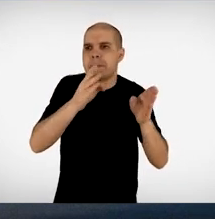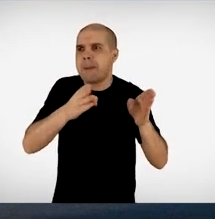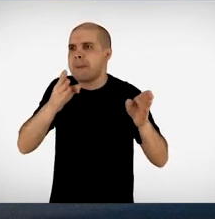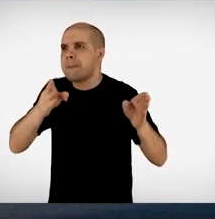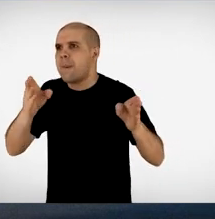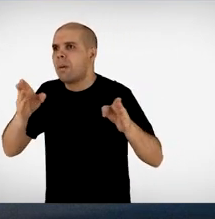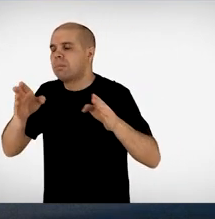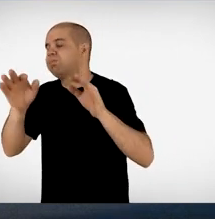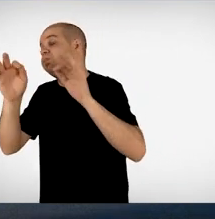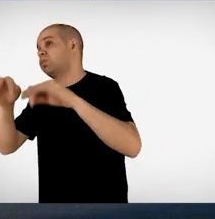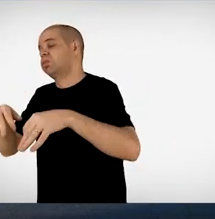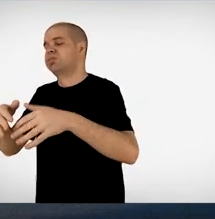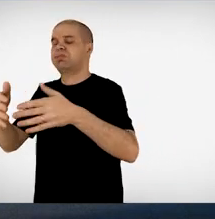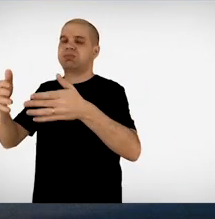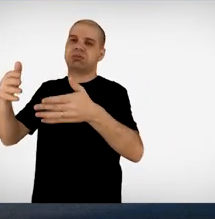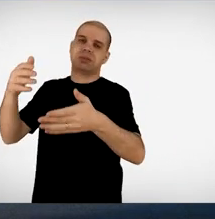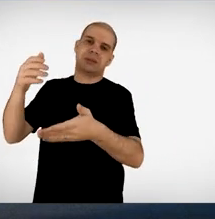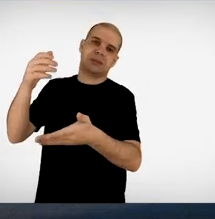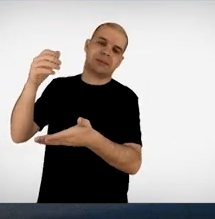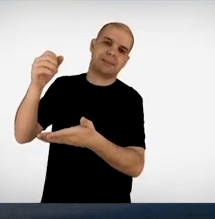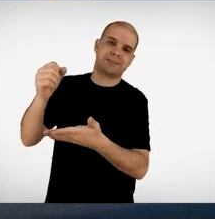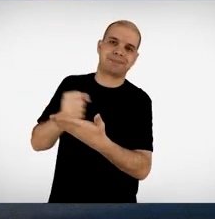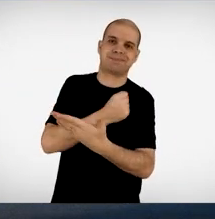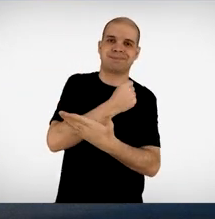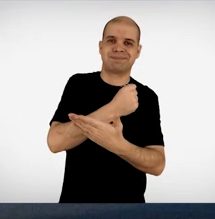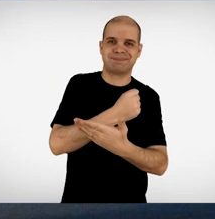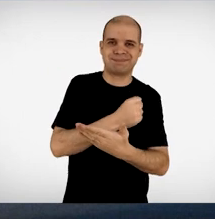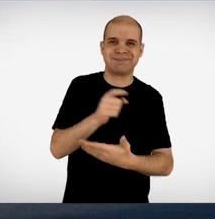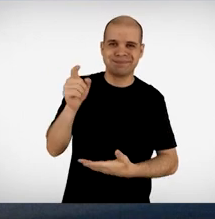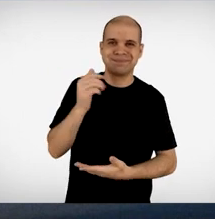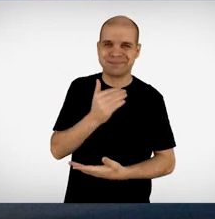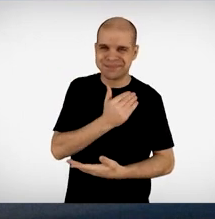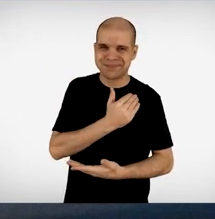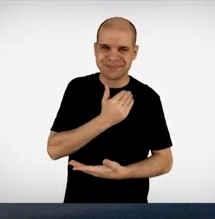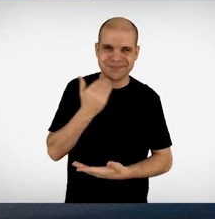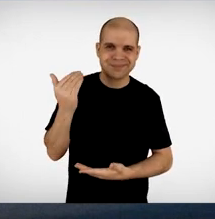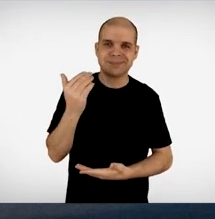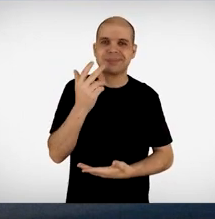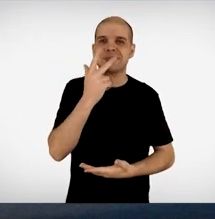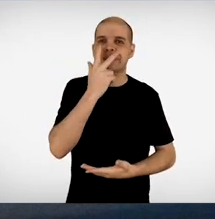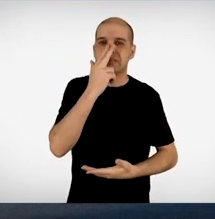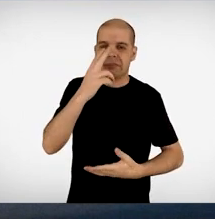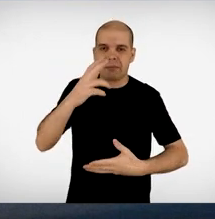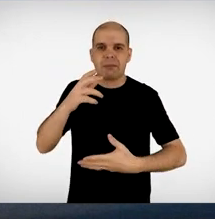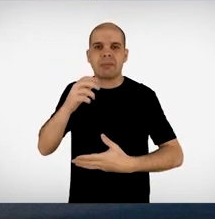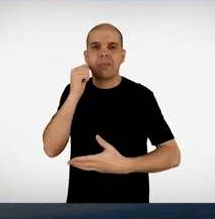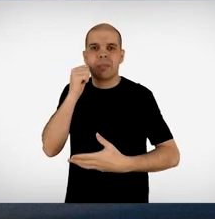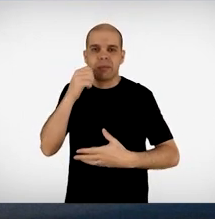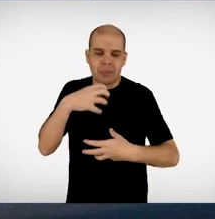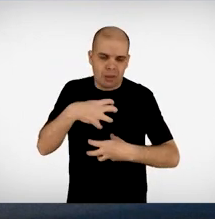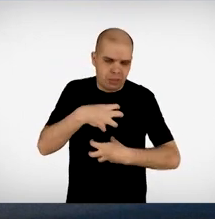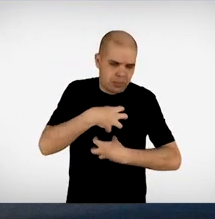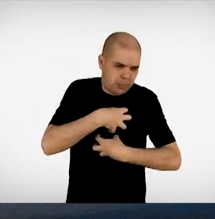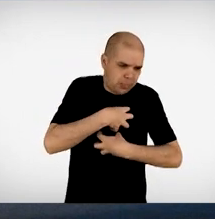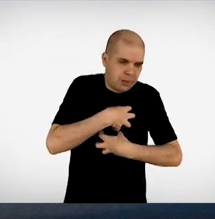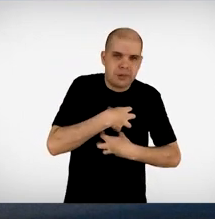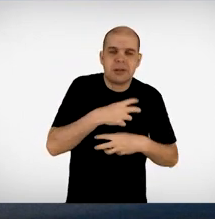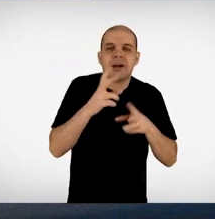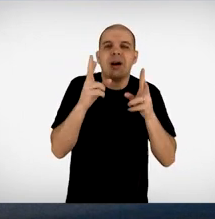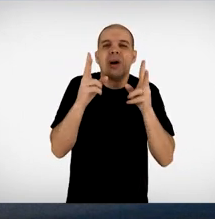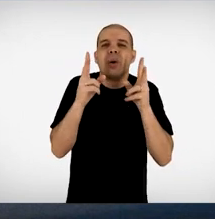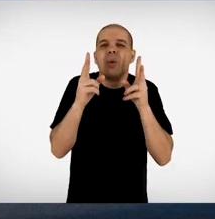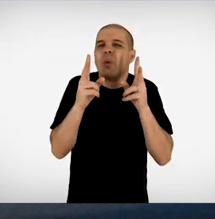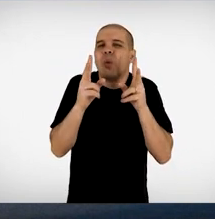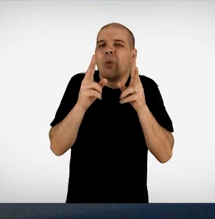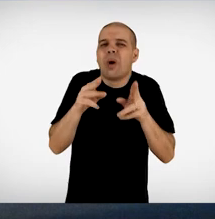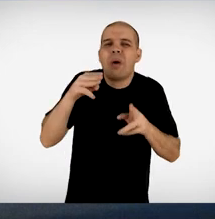possibilidades, né? Quando a gente escolhe uma coisa, a gente perde todas as outras. Então, a morte dele me vem como uma ideia de melancolia,